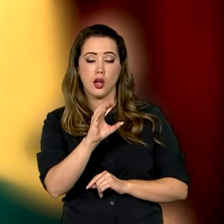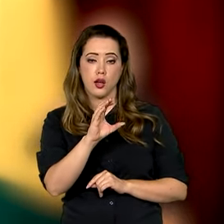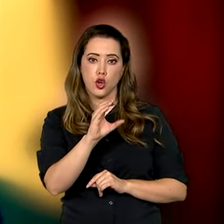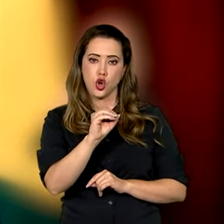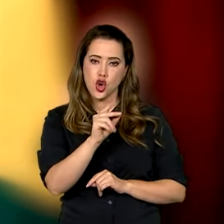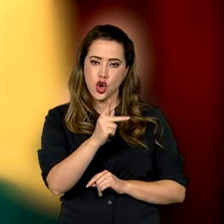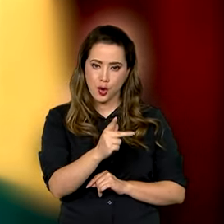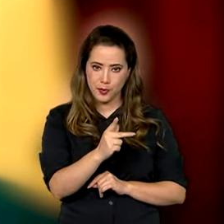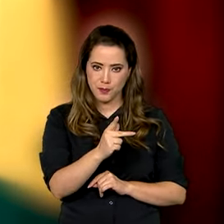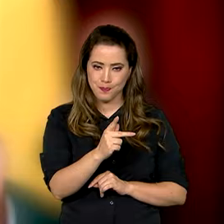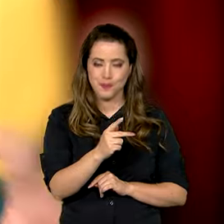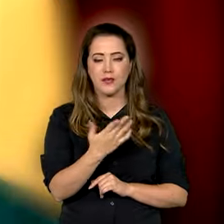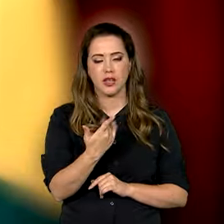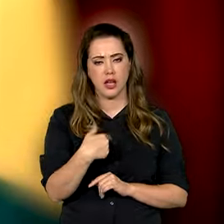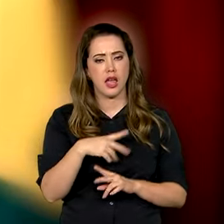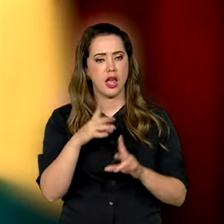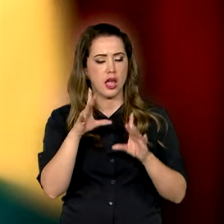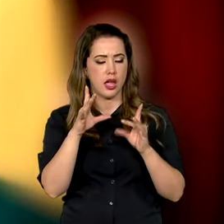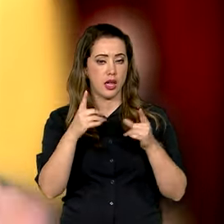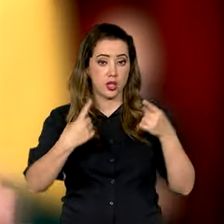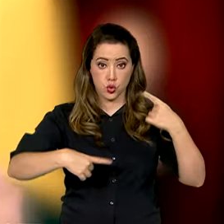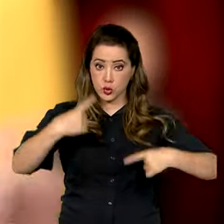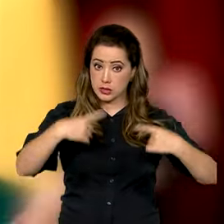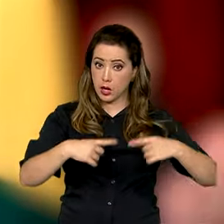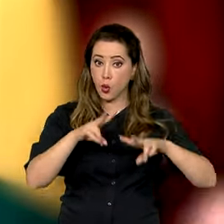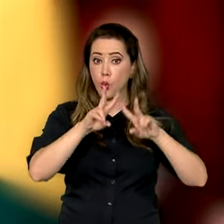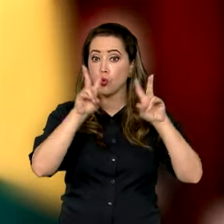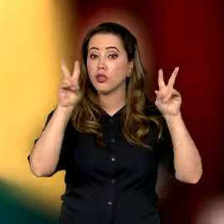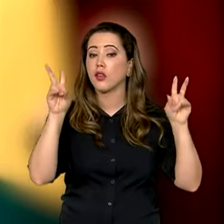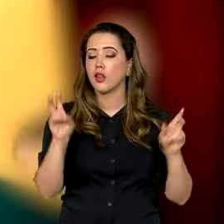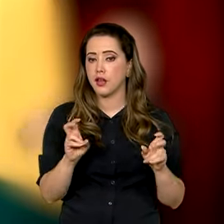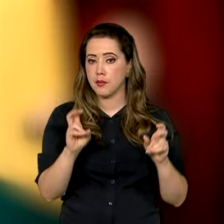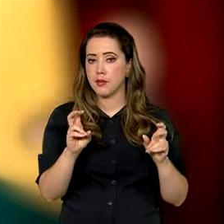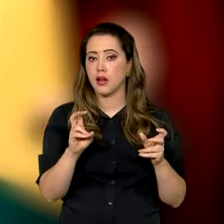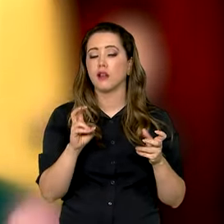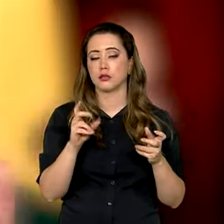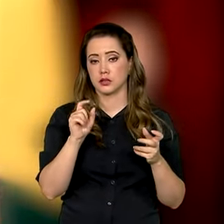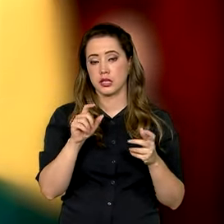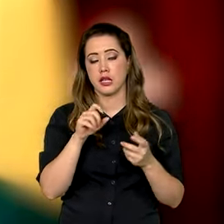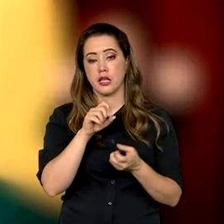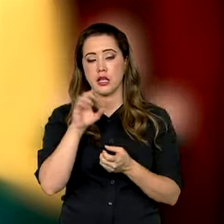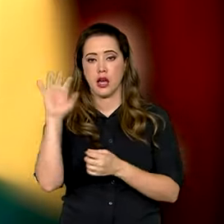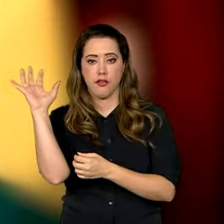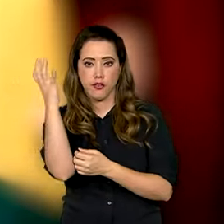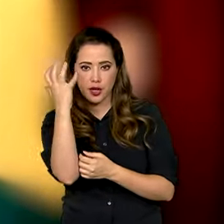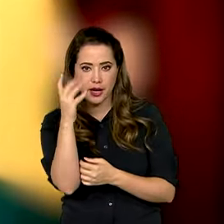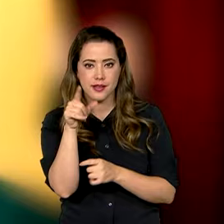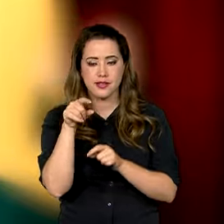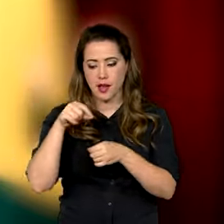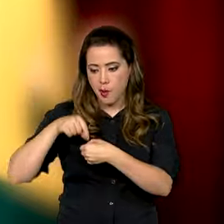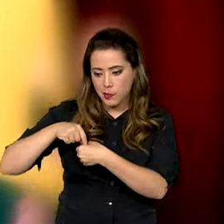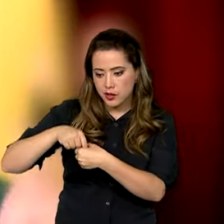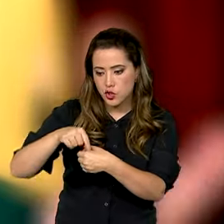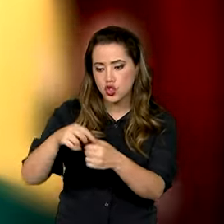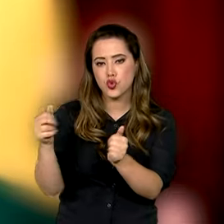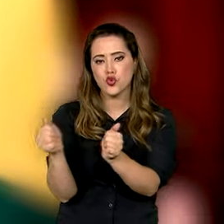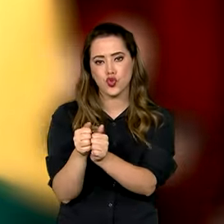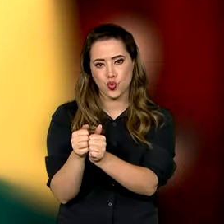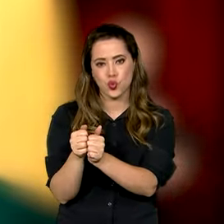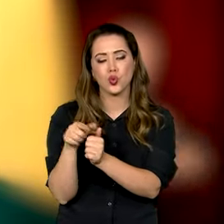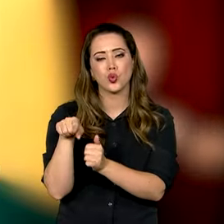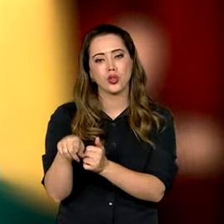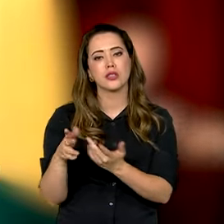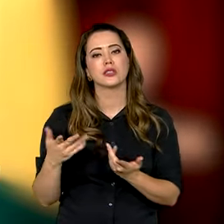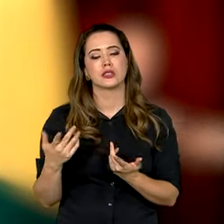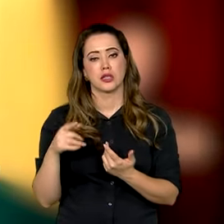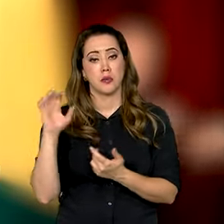sobre o sistema agroflorestal. Produção de alimentos, por um lado, e reflorestamento produtivo,